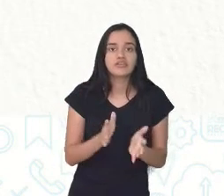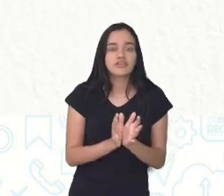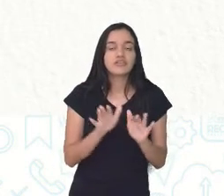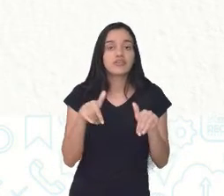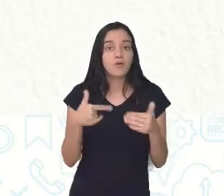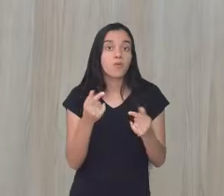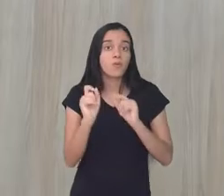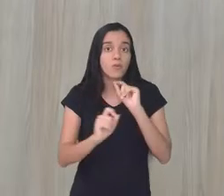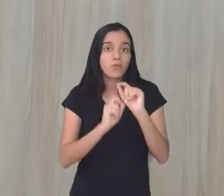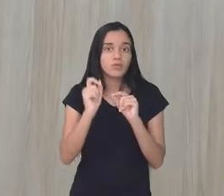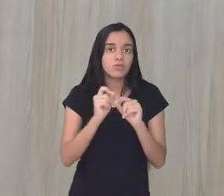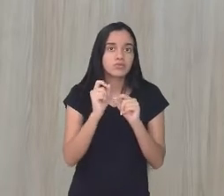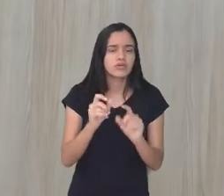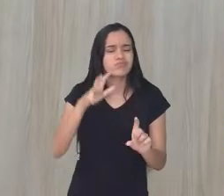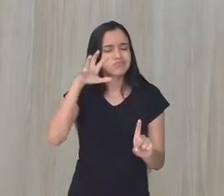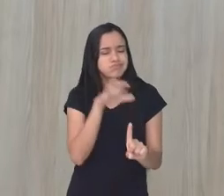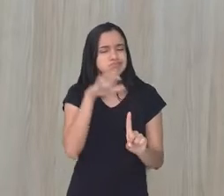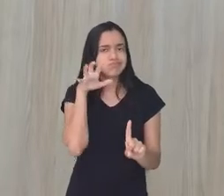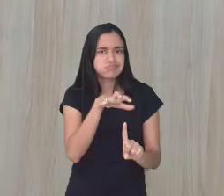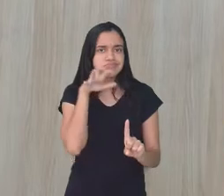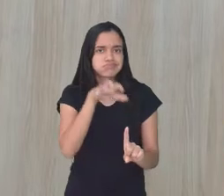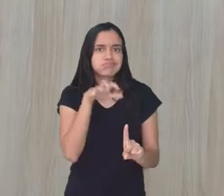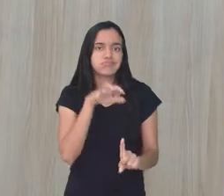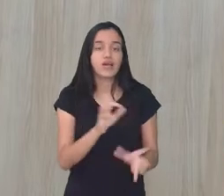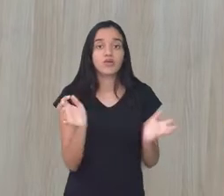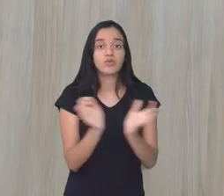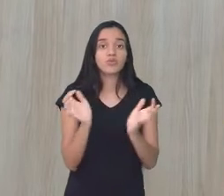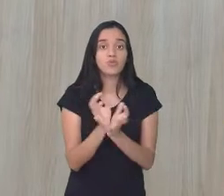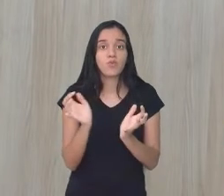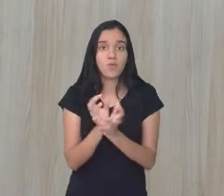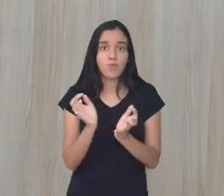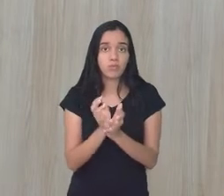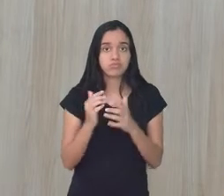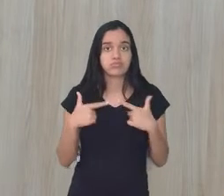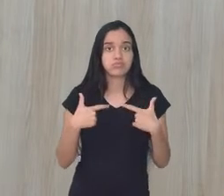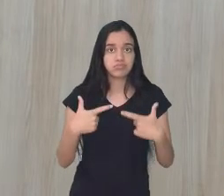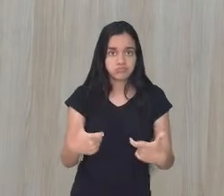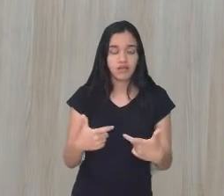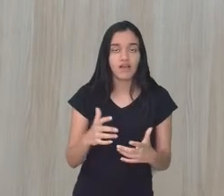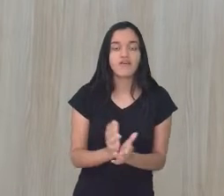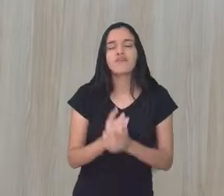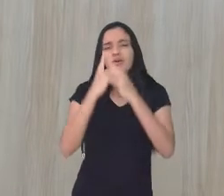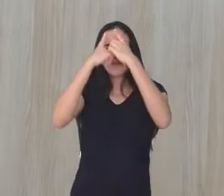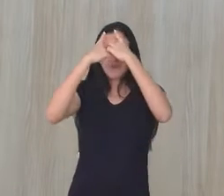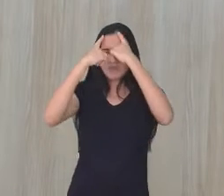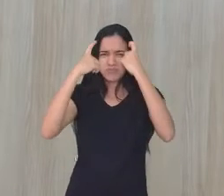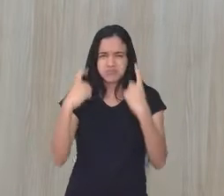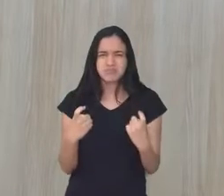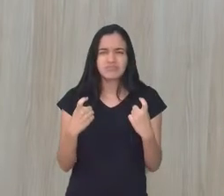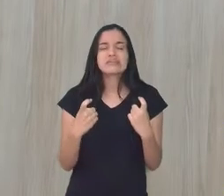do exército imperial, né, das tropas imperiais, foram muito violentas e